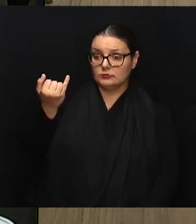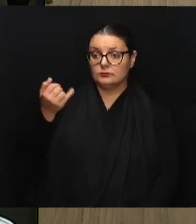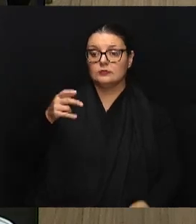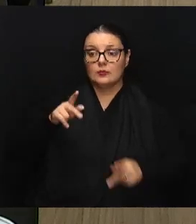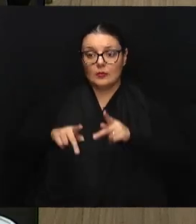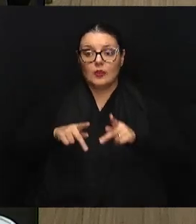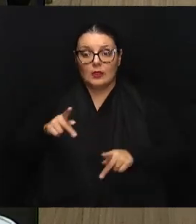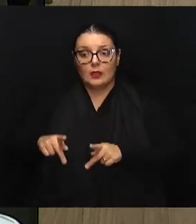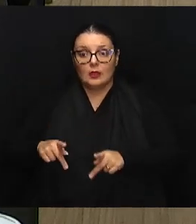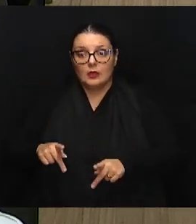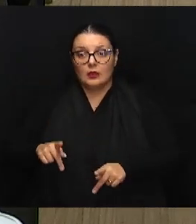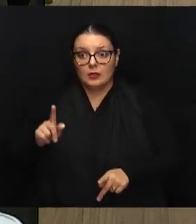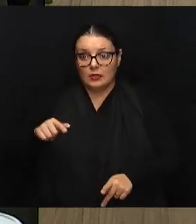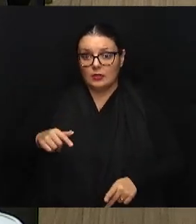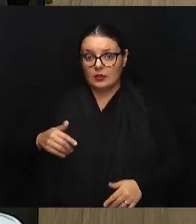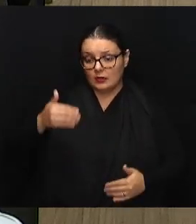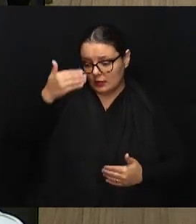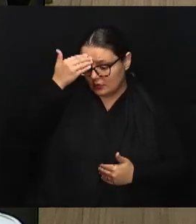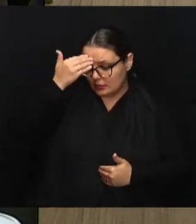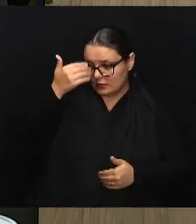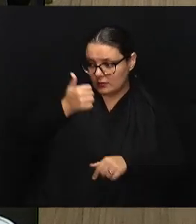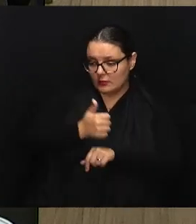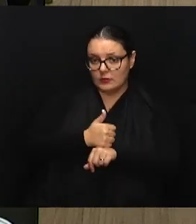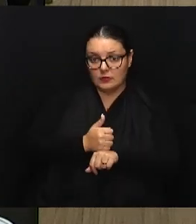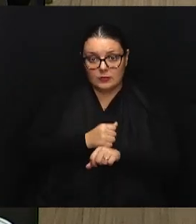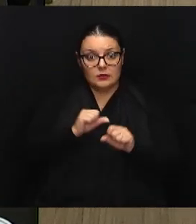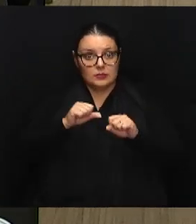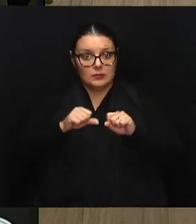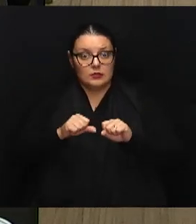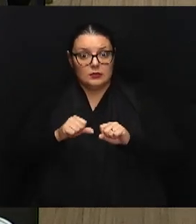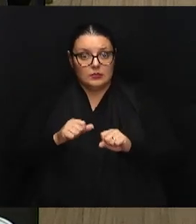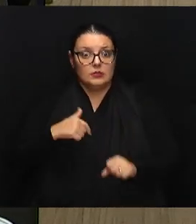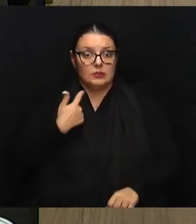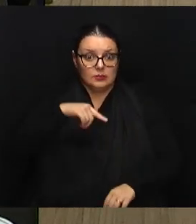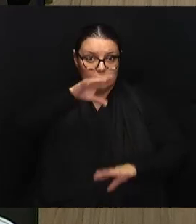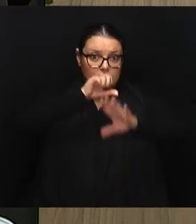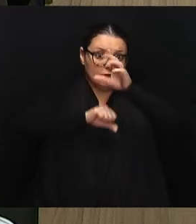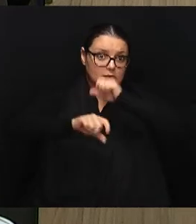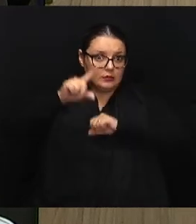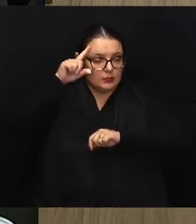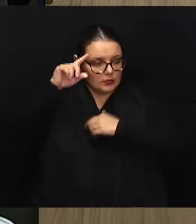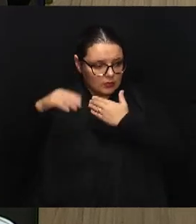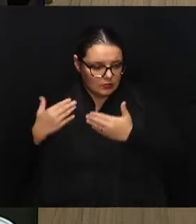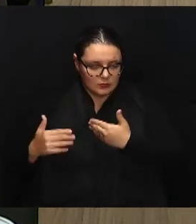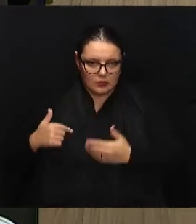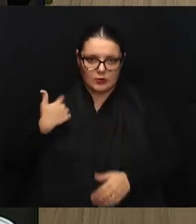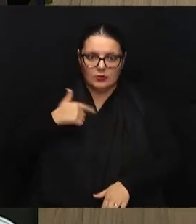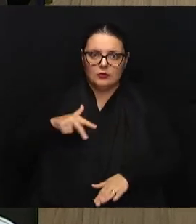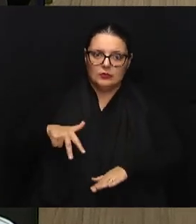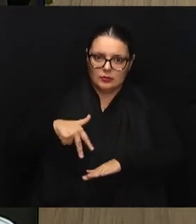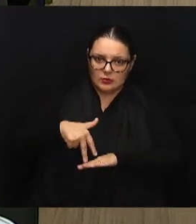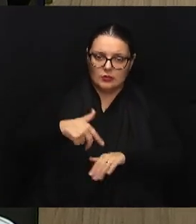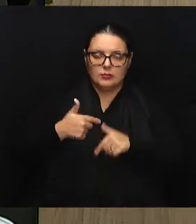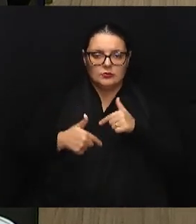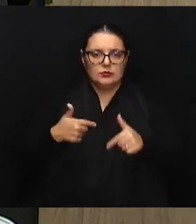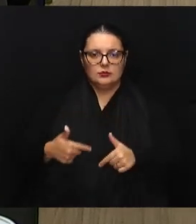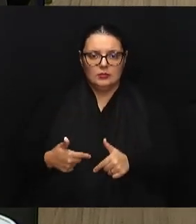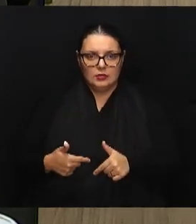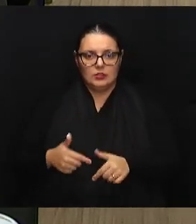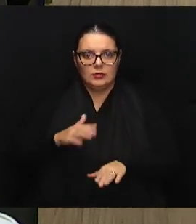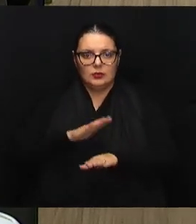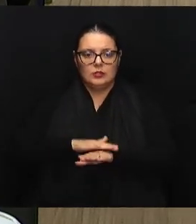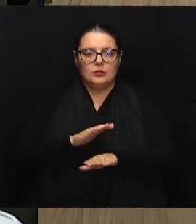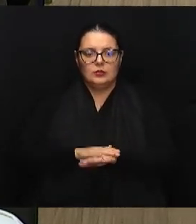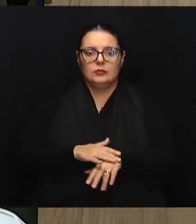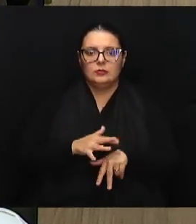para a população, é gratificante para o profissional. Sim, sim, a gente aprende todos os dias com a nossa atuação. A gente atua muito